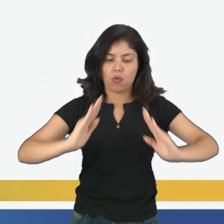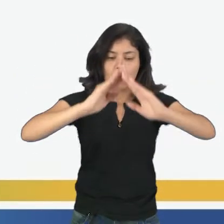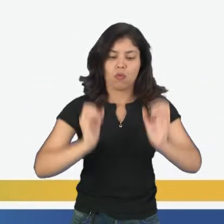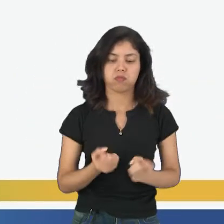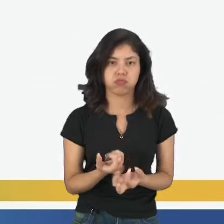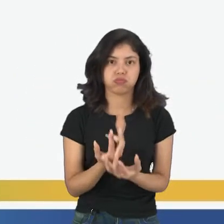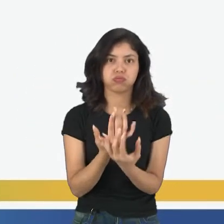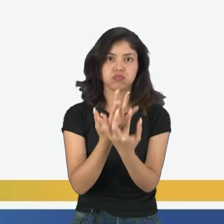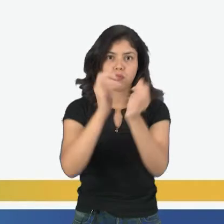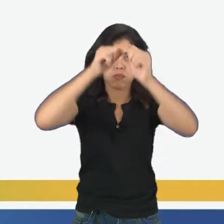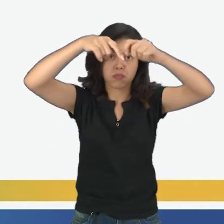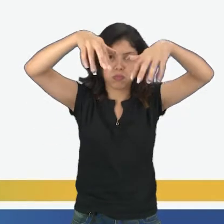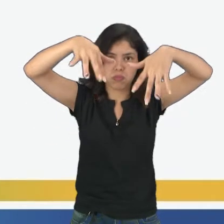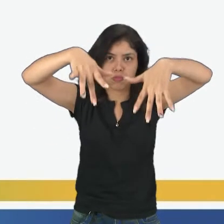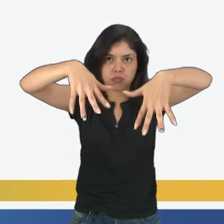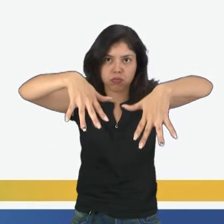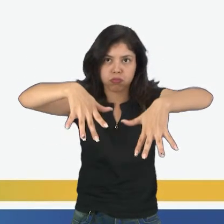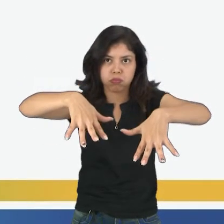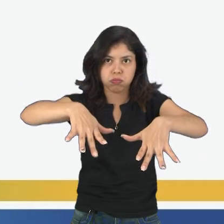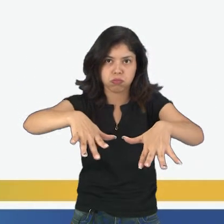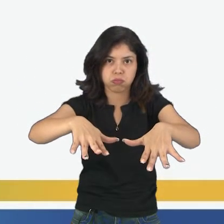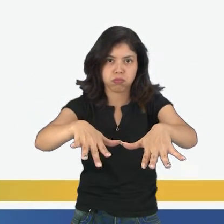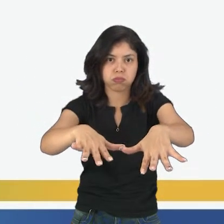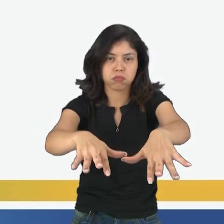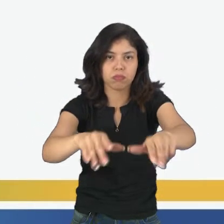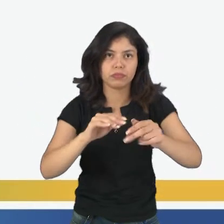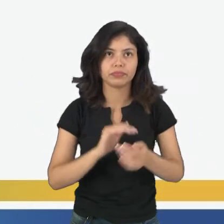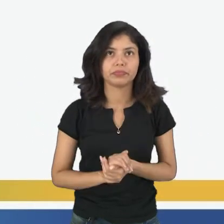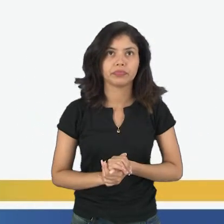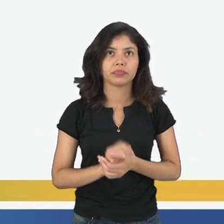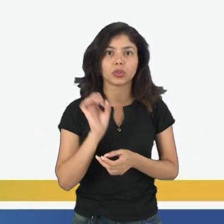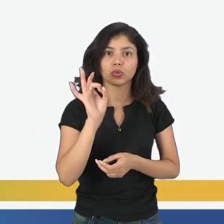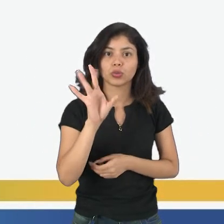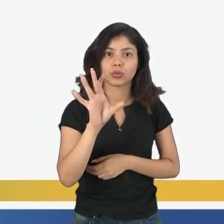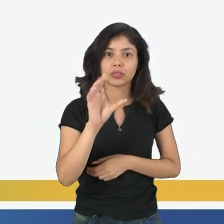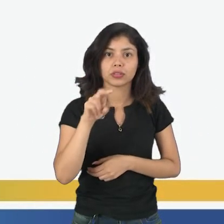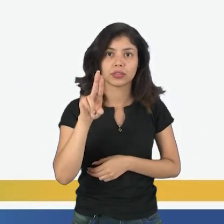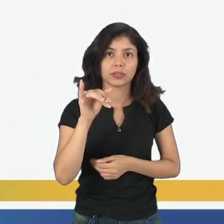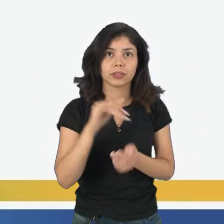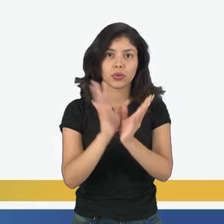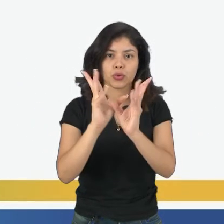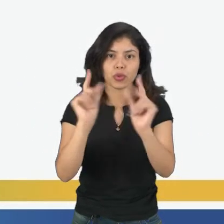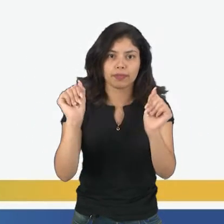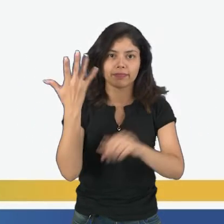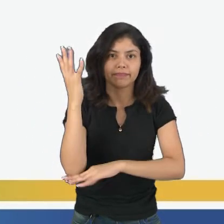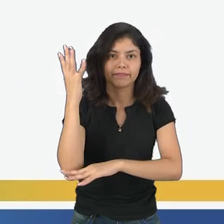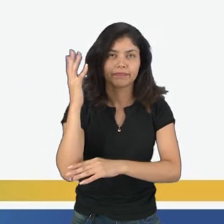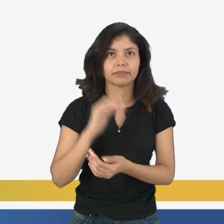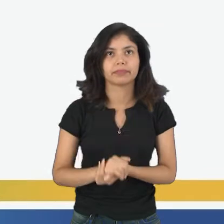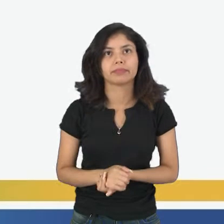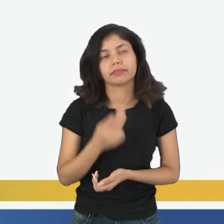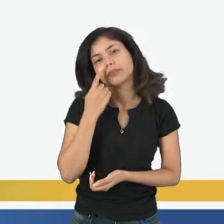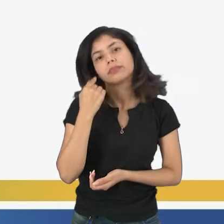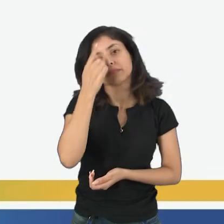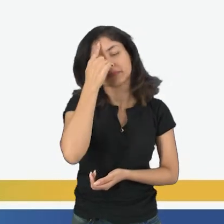lavas passaram nessa região aí e ficou somente as cinzas da floresta. Então mostra que